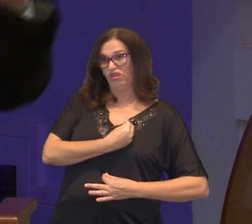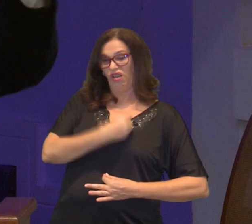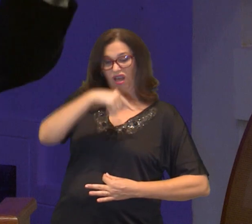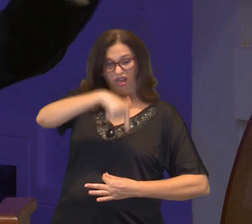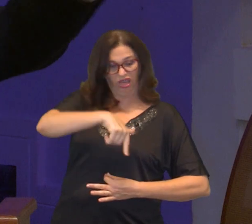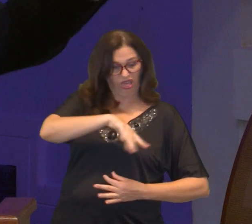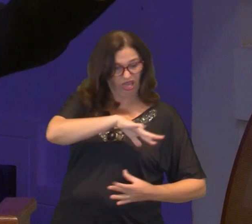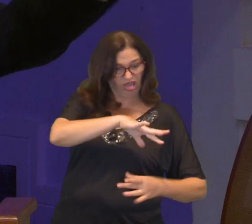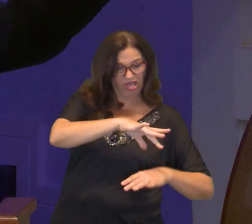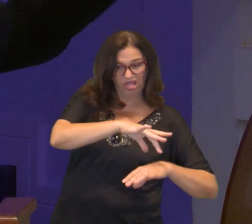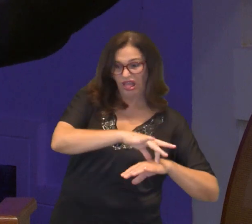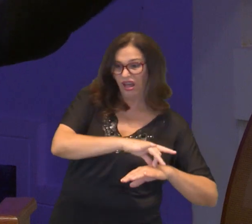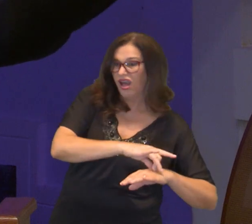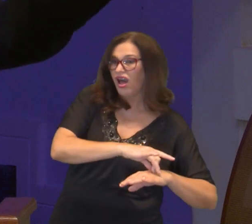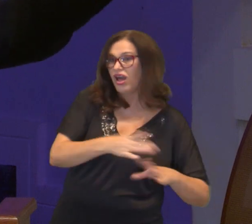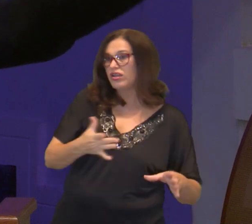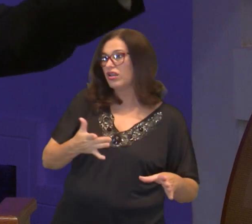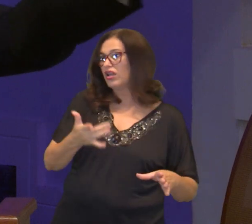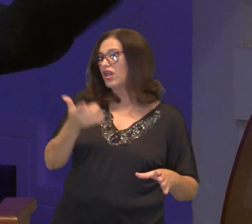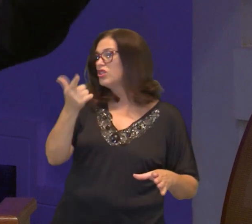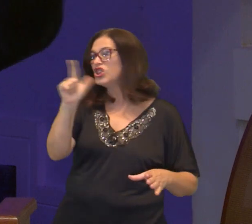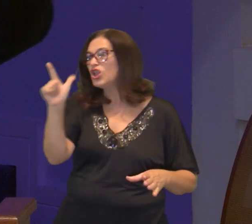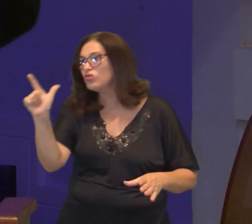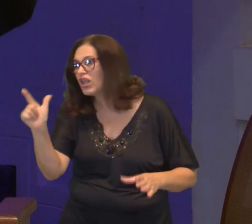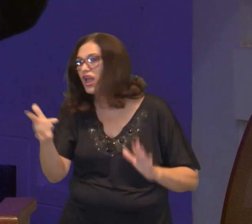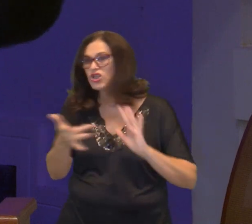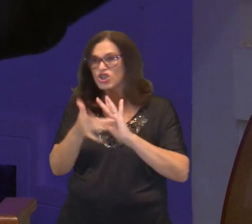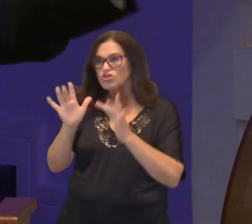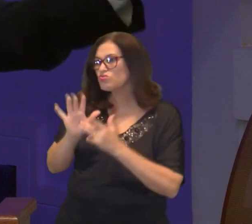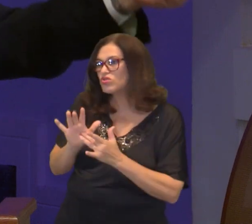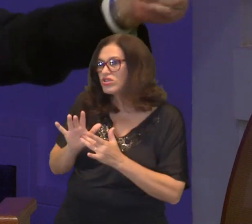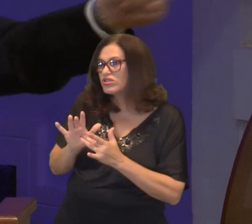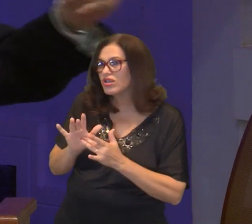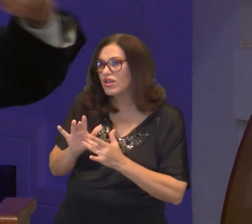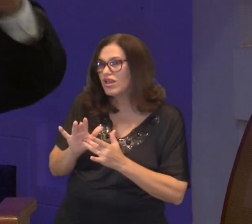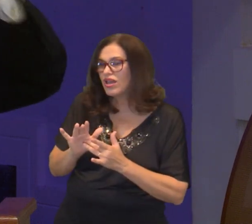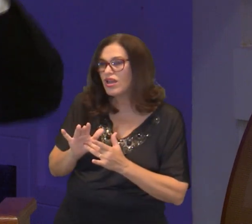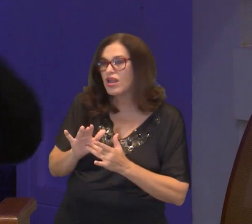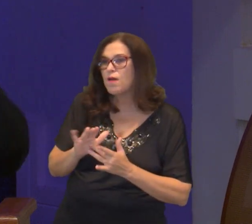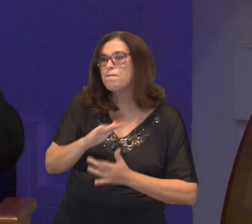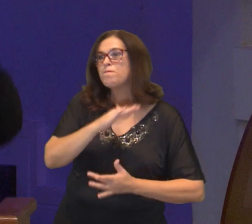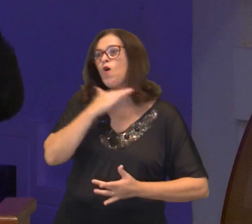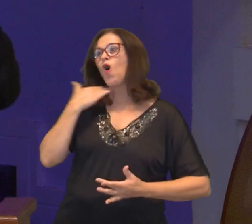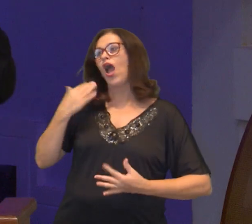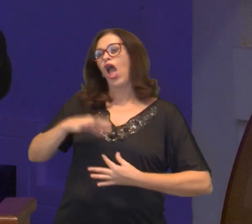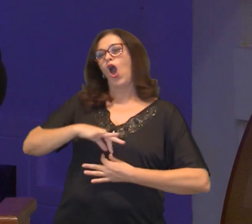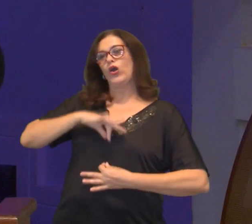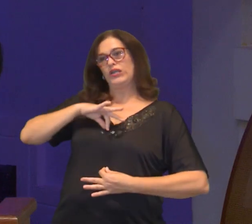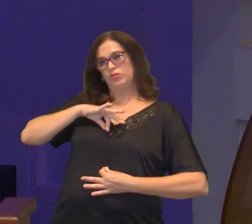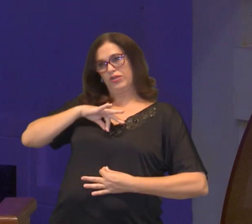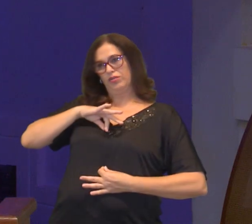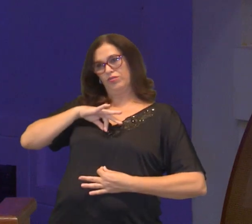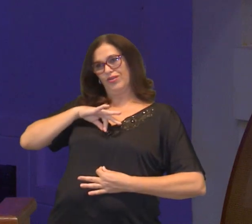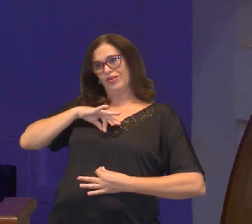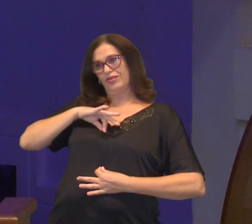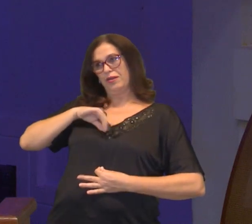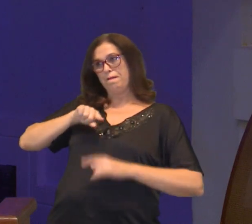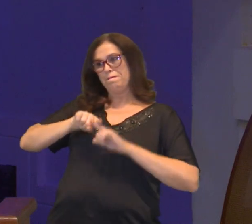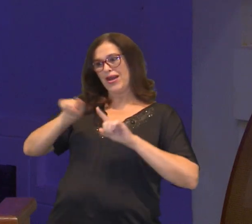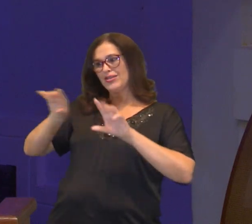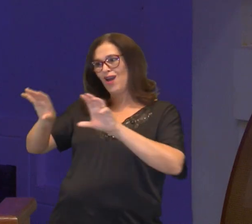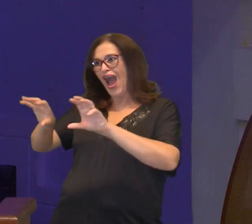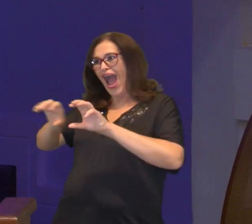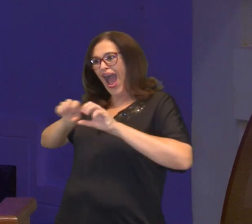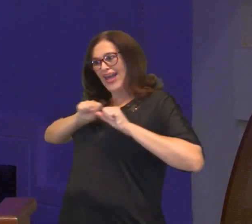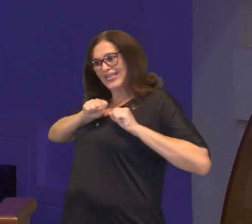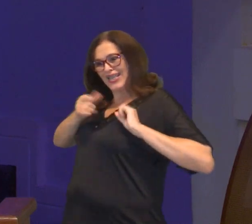Ele ora a seres intermediários que o representem diante de Deus, porque ele percebe que não